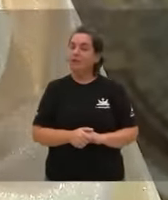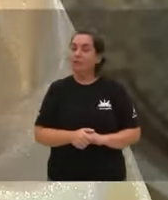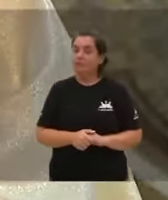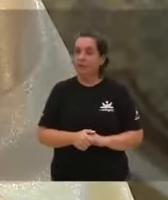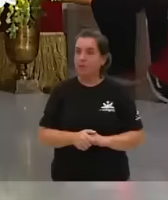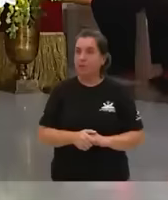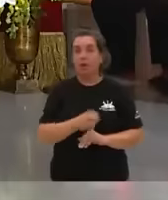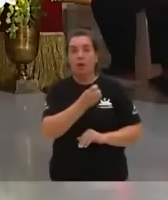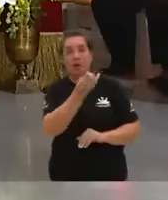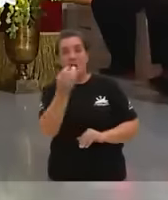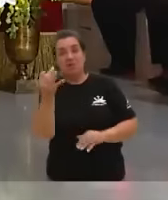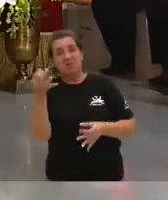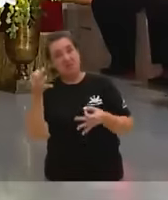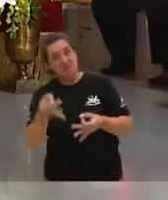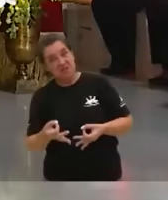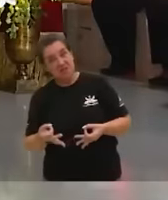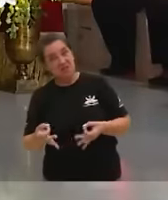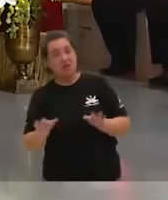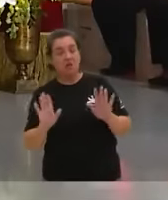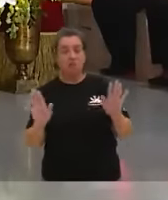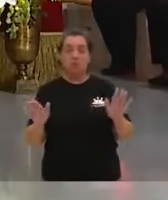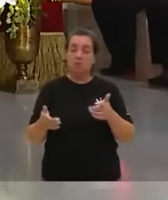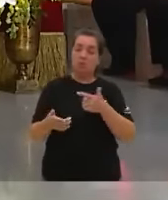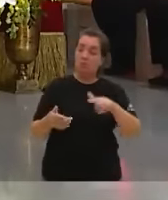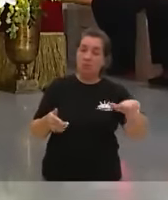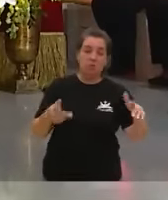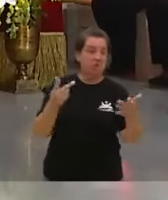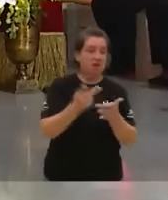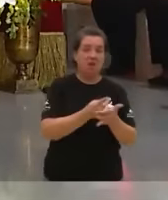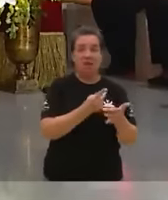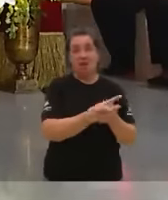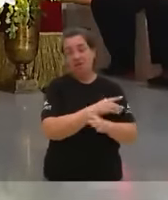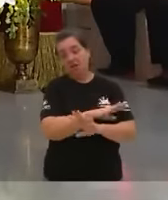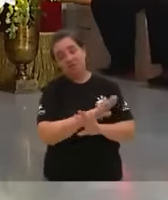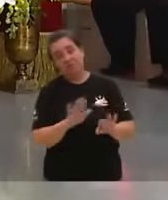Uns que deram certo, outros que deram errado.